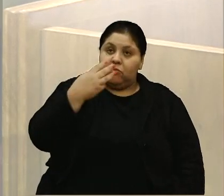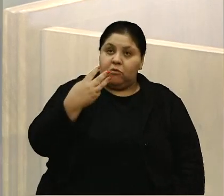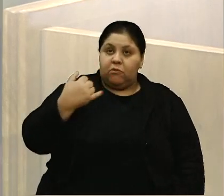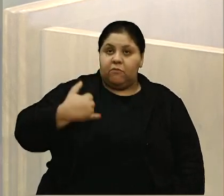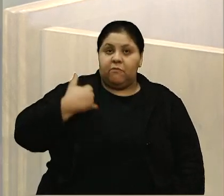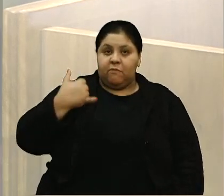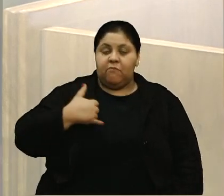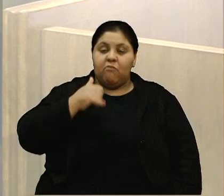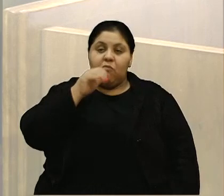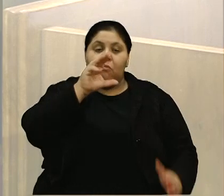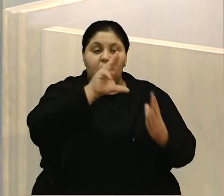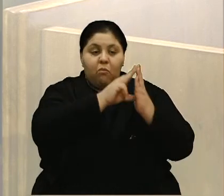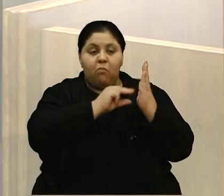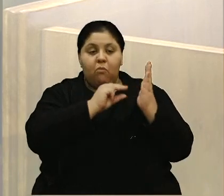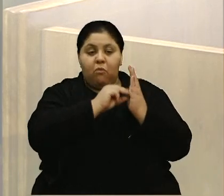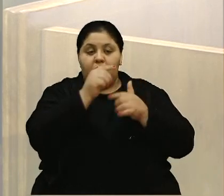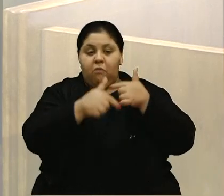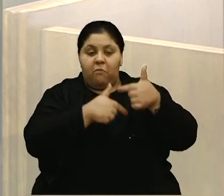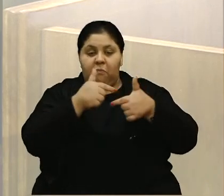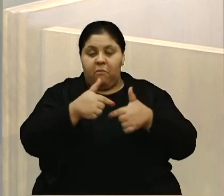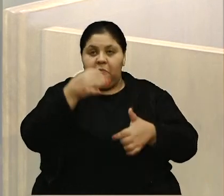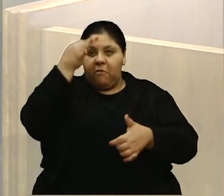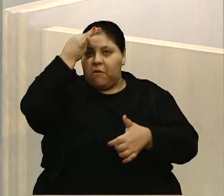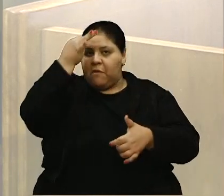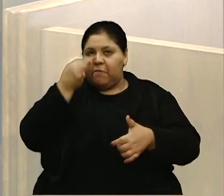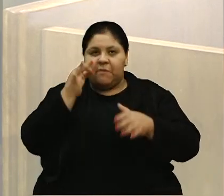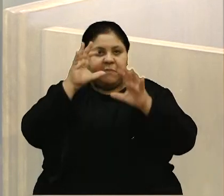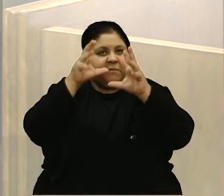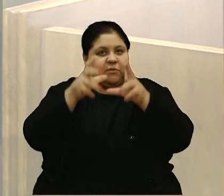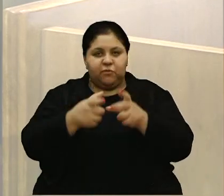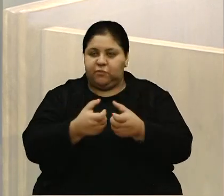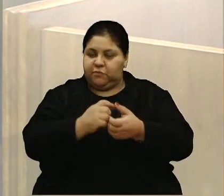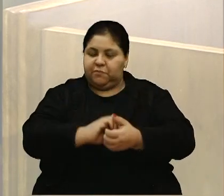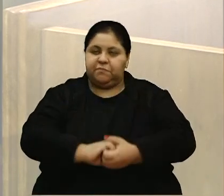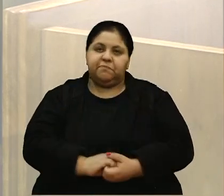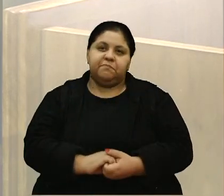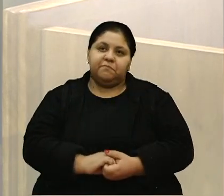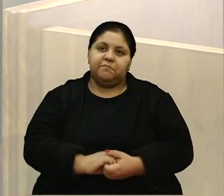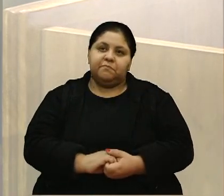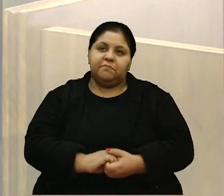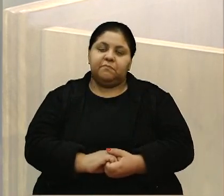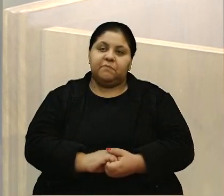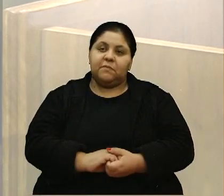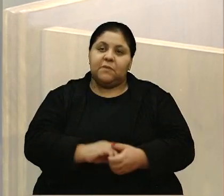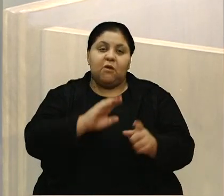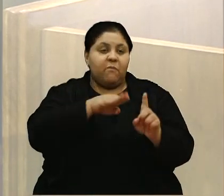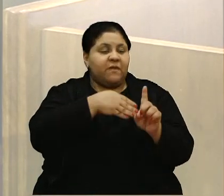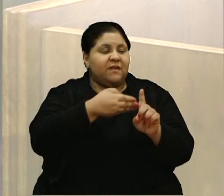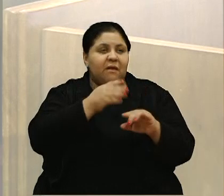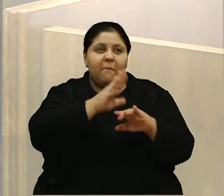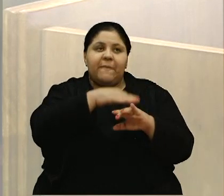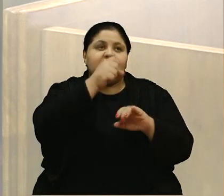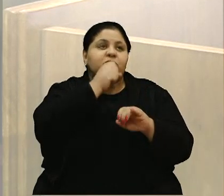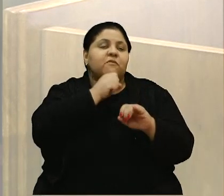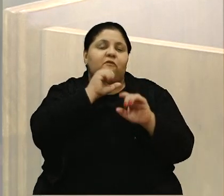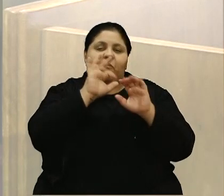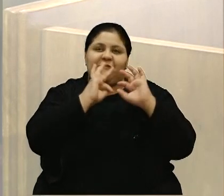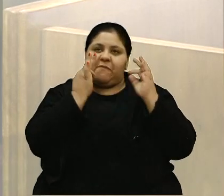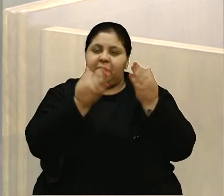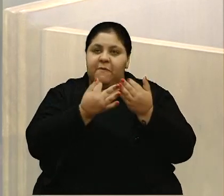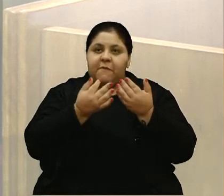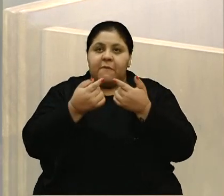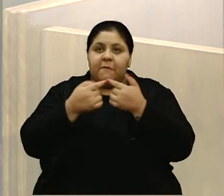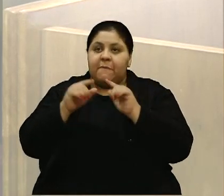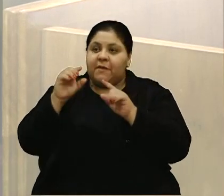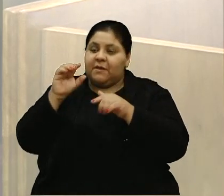de dedicação, amor, sabedoria para todos nós. Cecília é muito mais do que uma avó para a nossa família. Ela